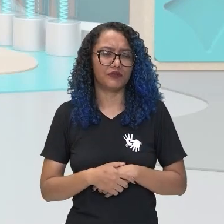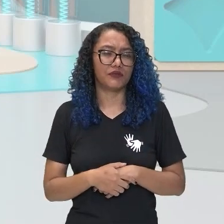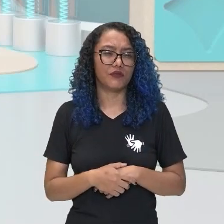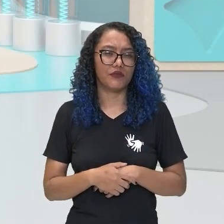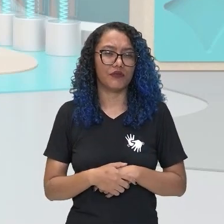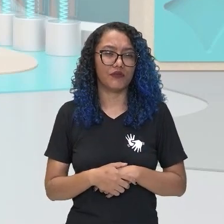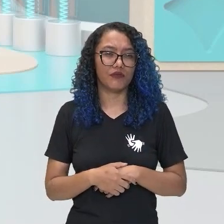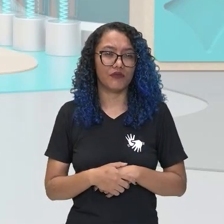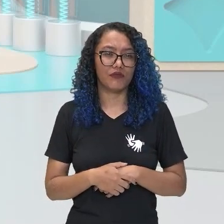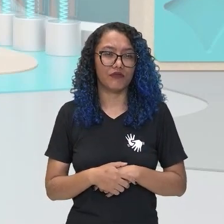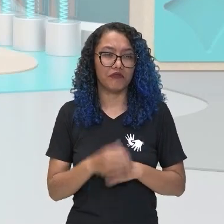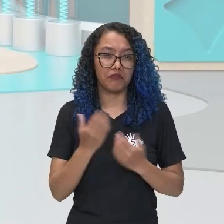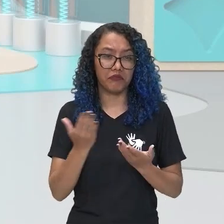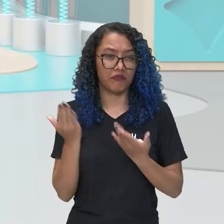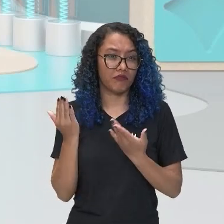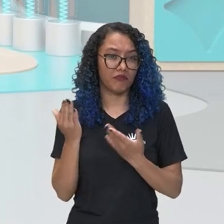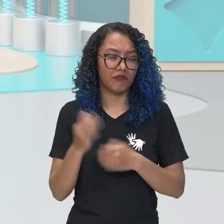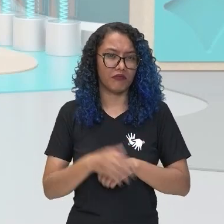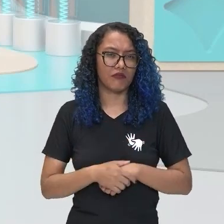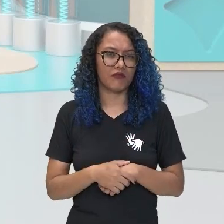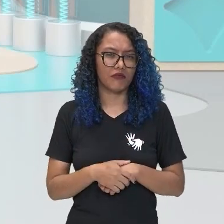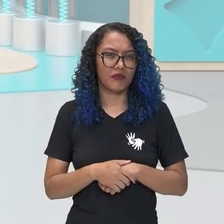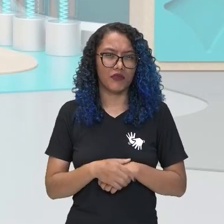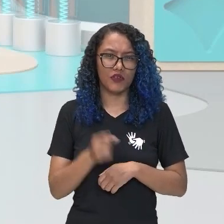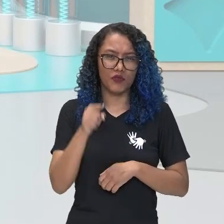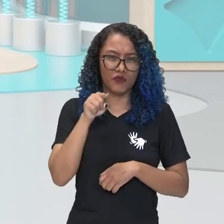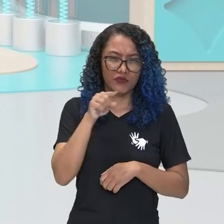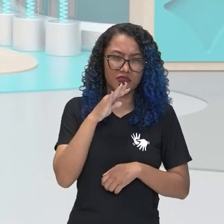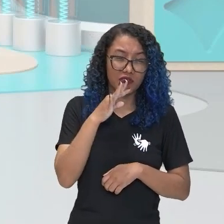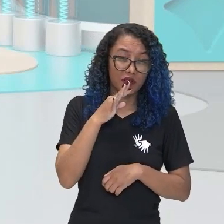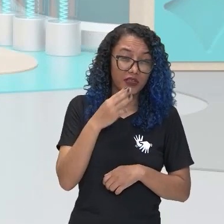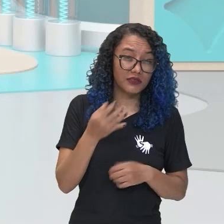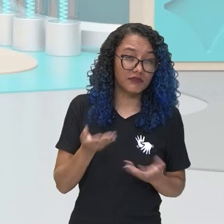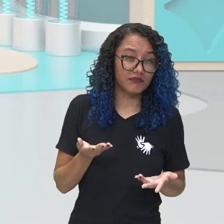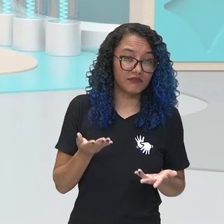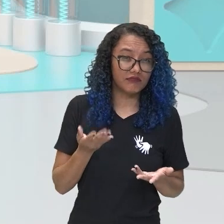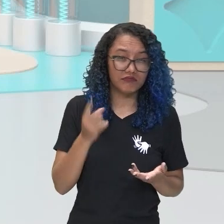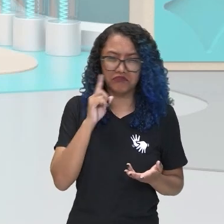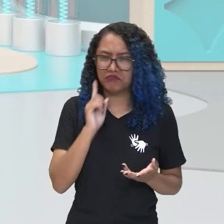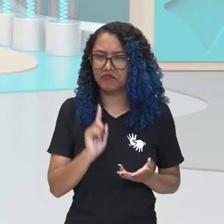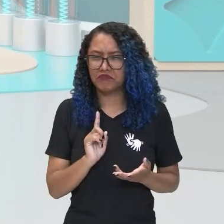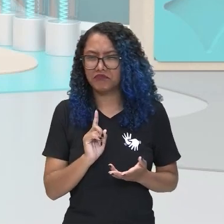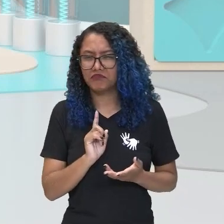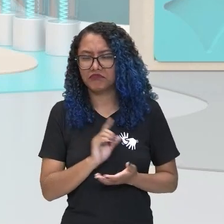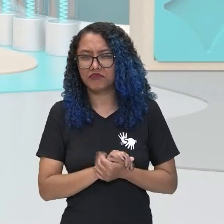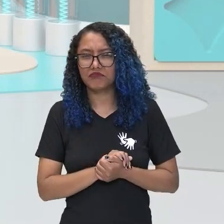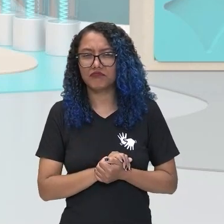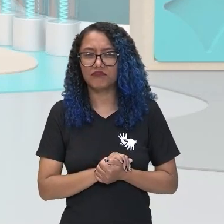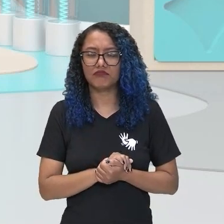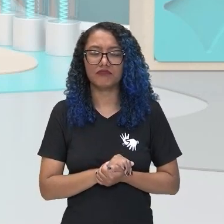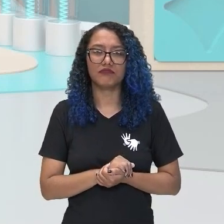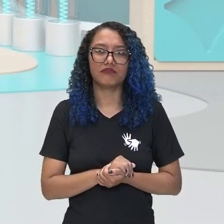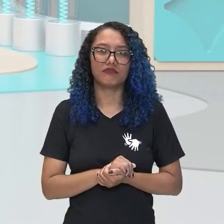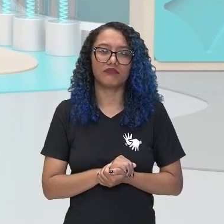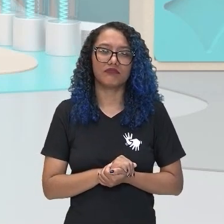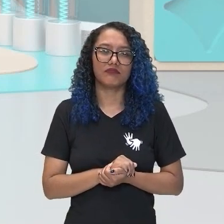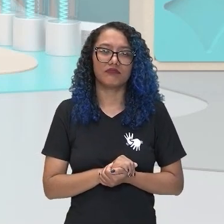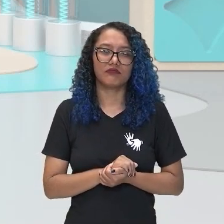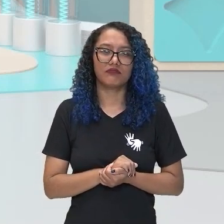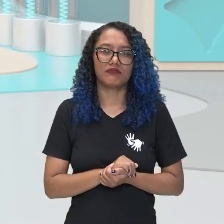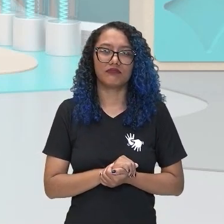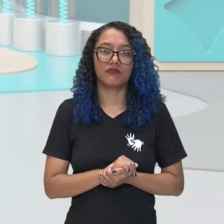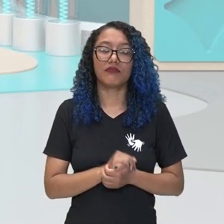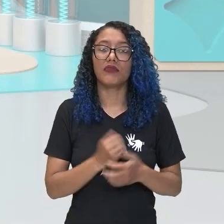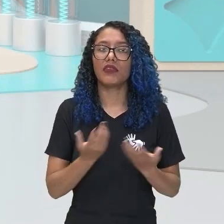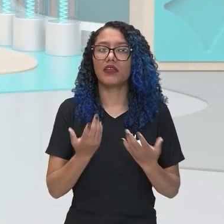que é divulgação científica? Você sabe? Não sabe? Você sabe como e